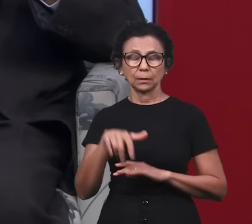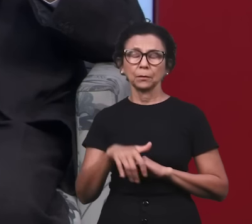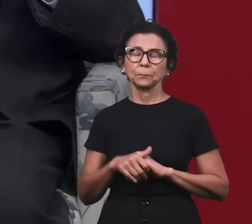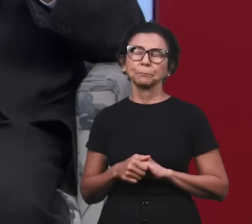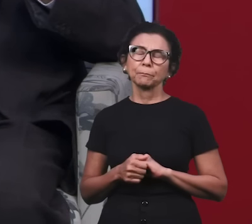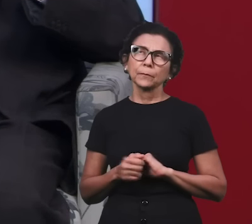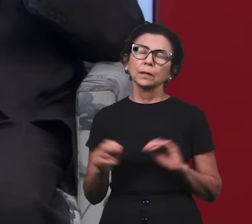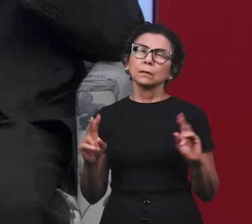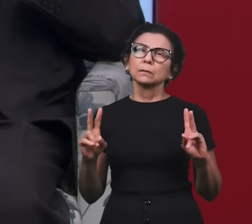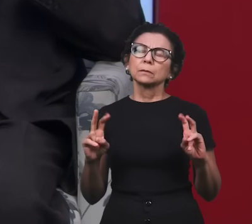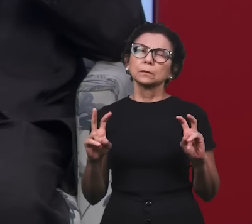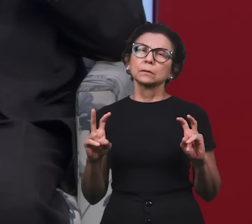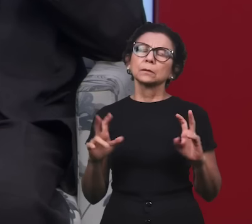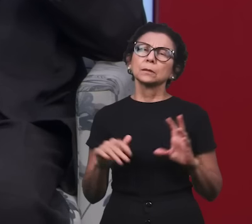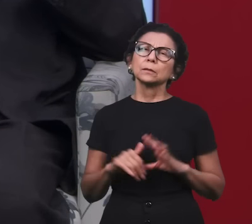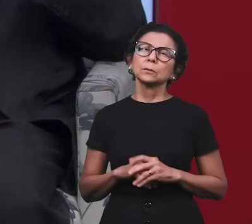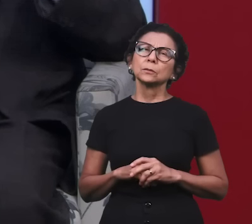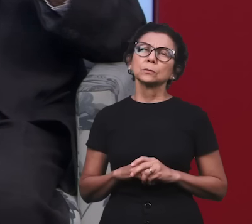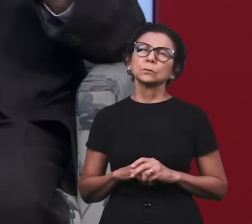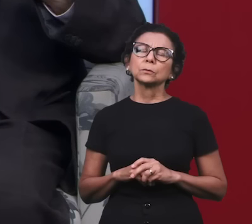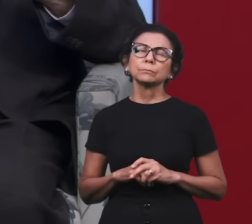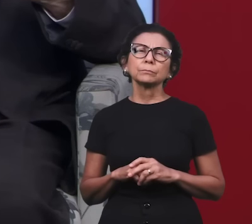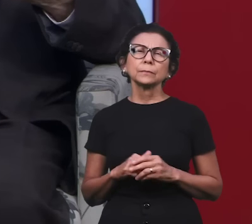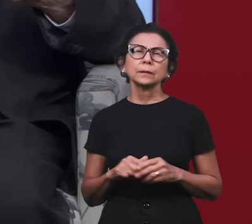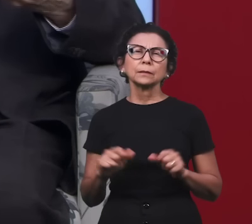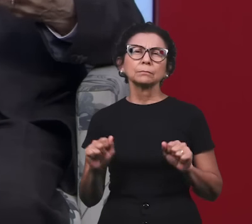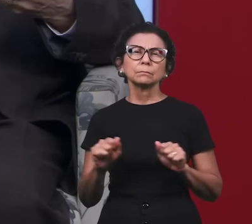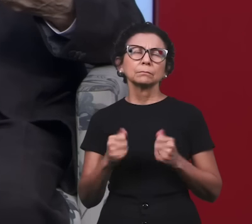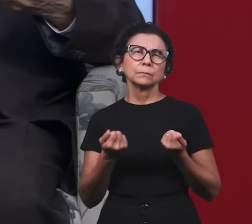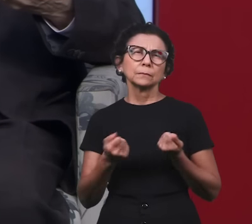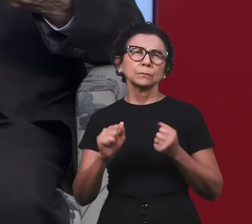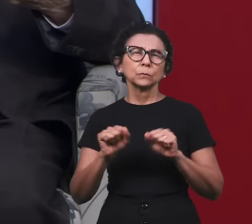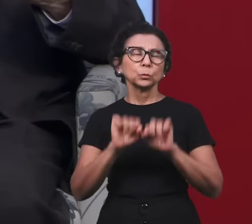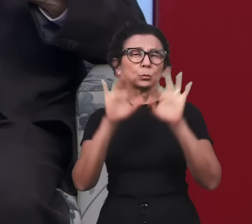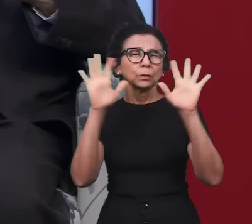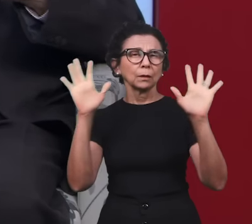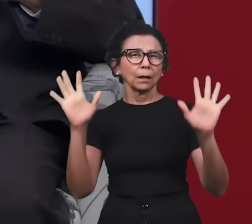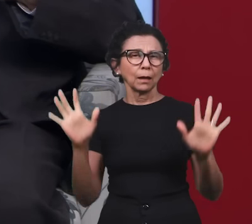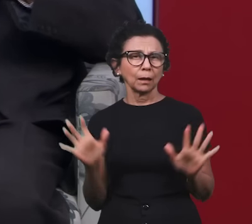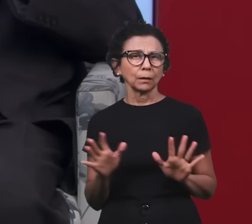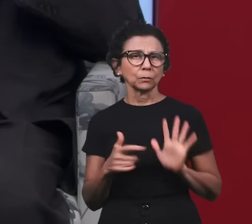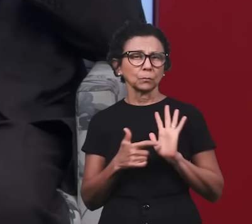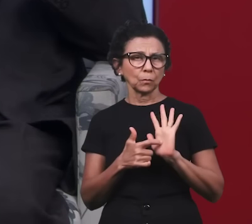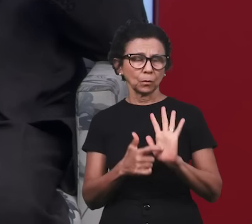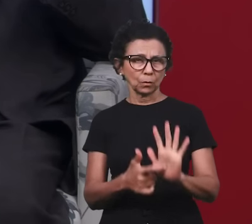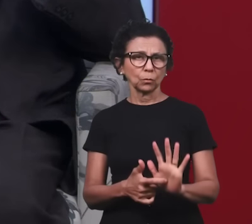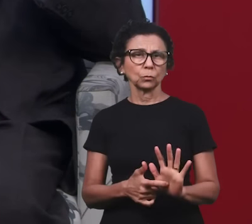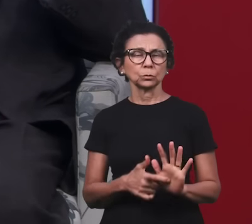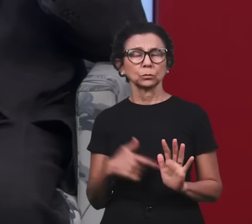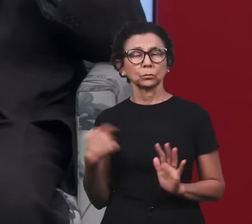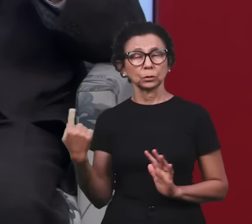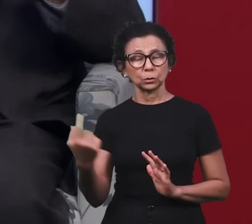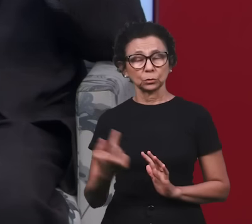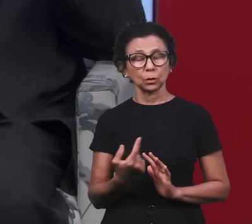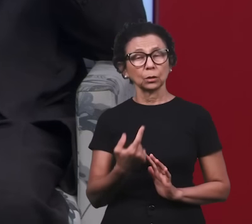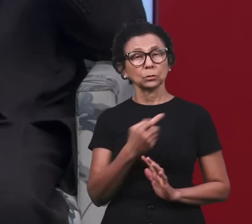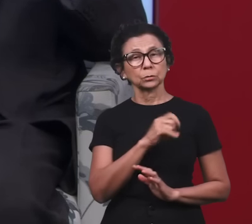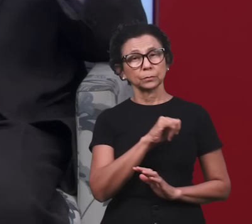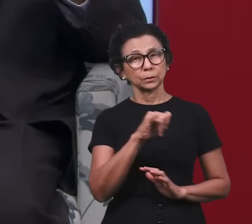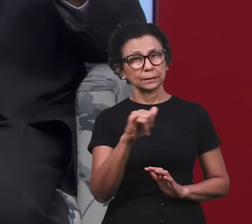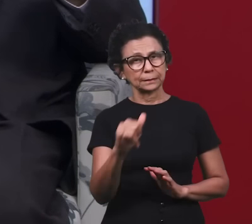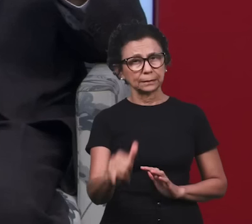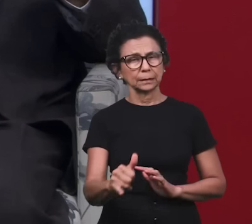esse assunto fundamenta tudo aquilo que nós estamos falando. O que nós estamos dizendo sobre a volta de Jesus, sobre